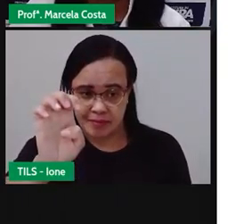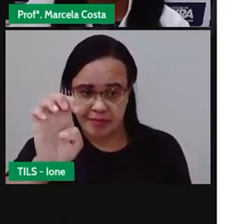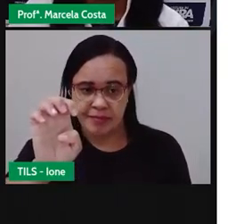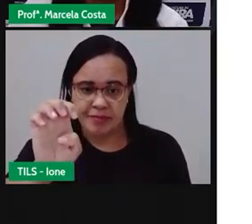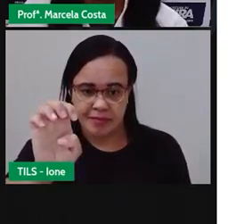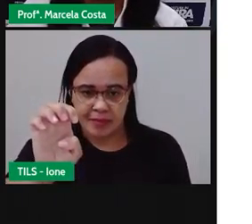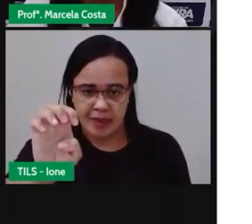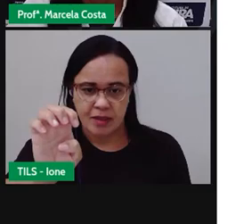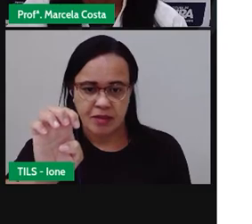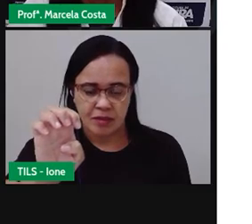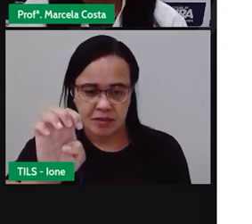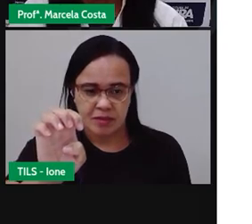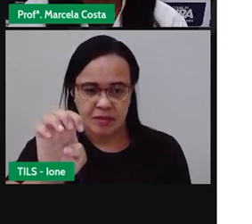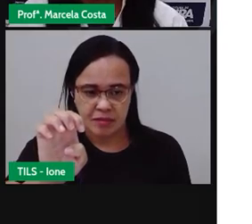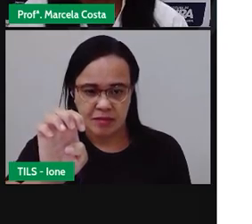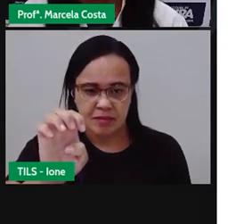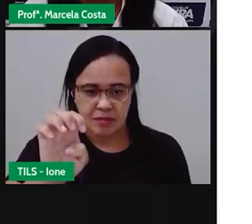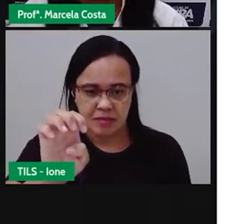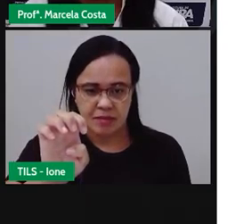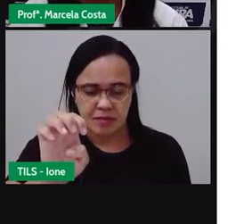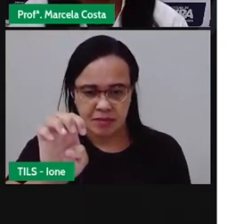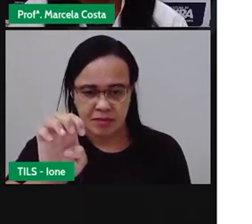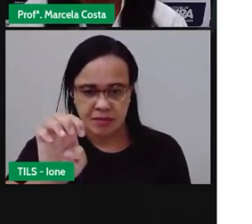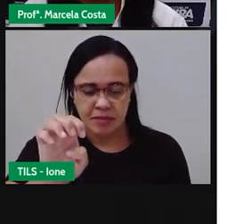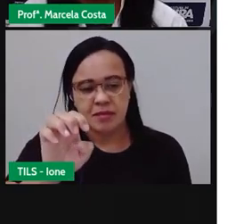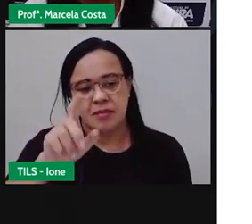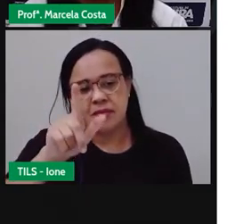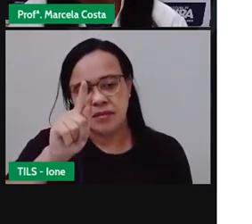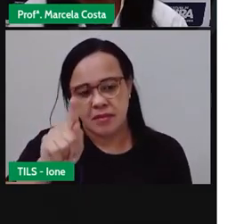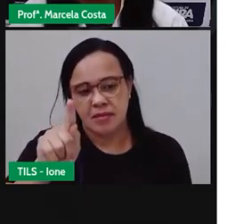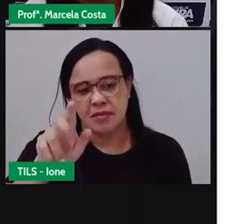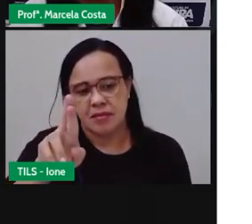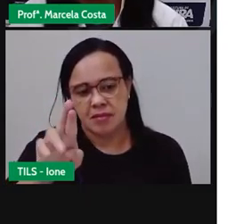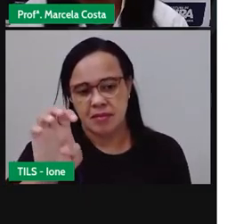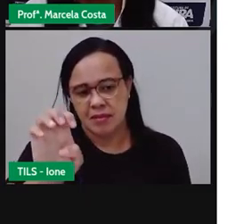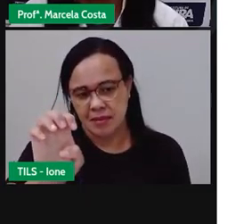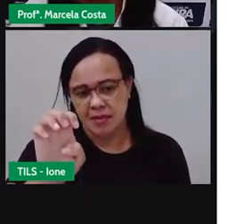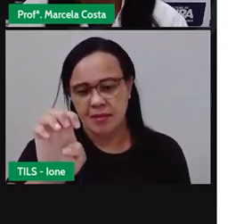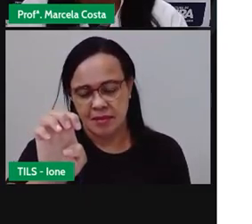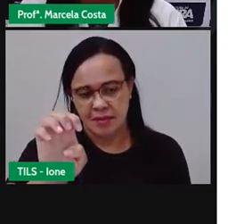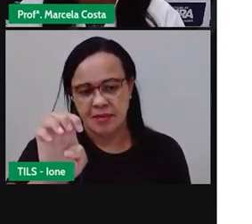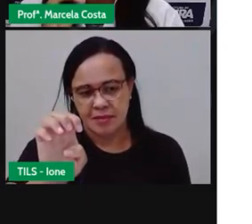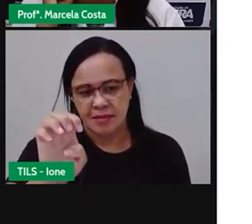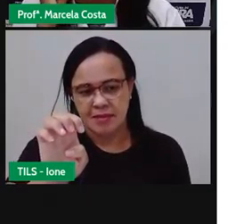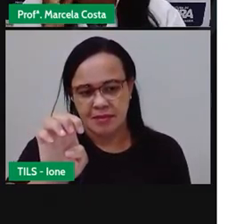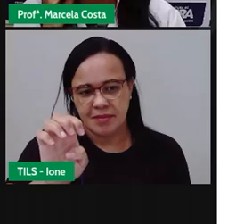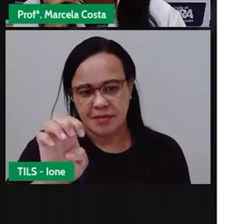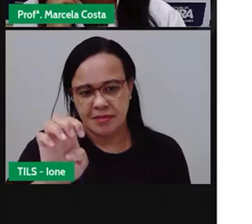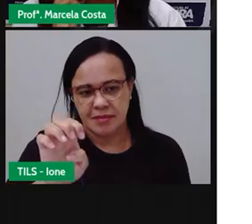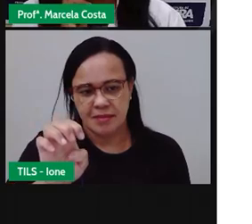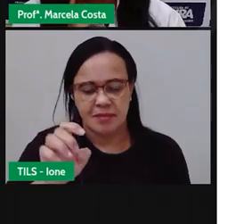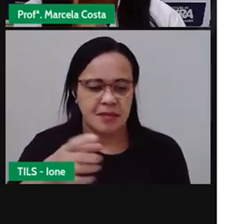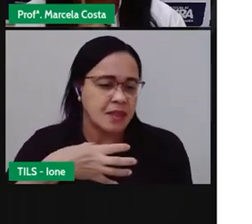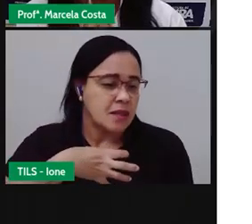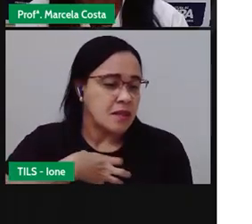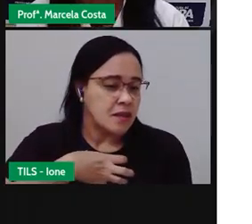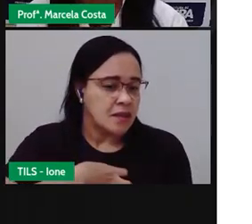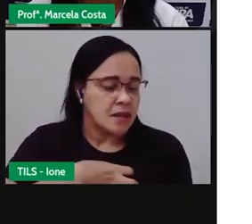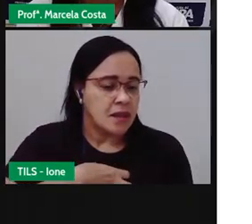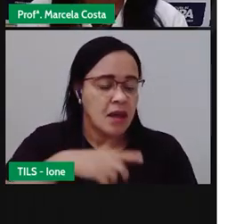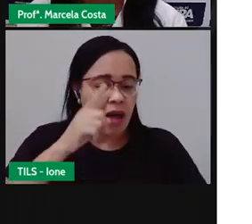junto com a vogal E forma a sílaba gre. Ó, tigre, gre. Olha o som da letra